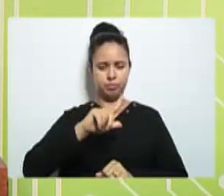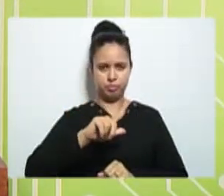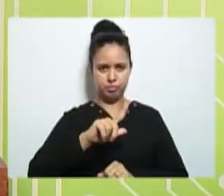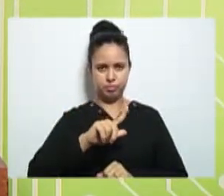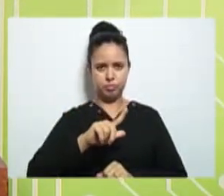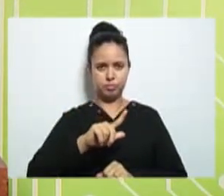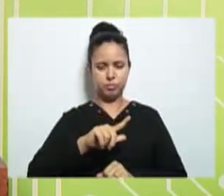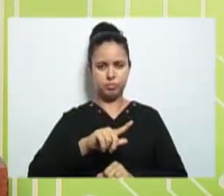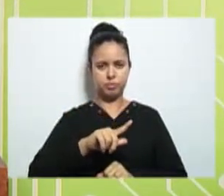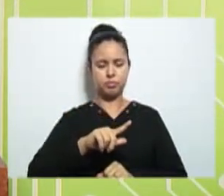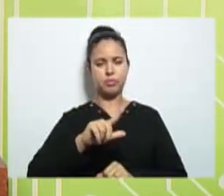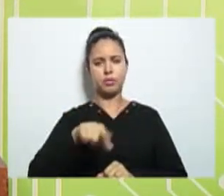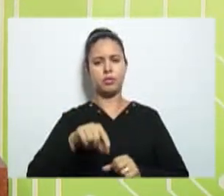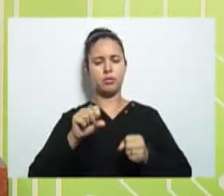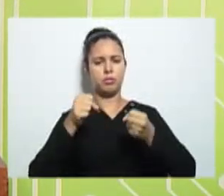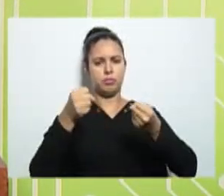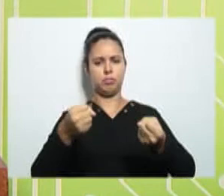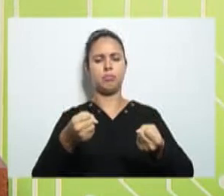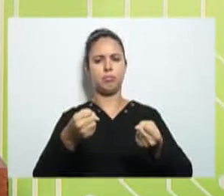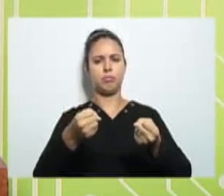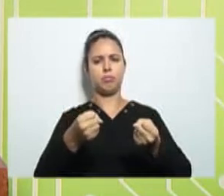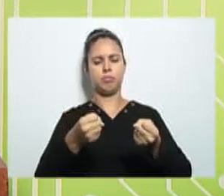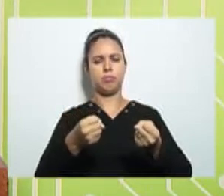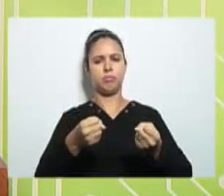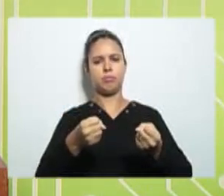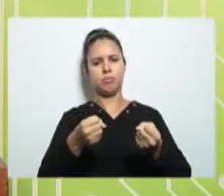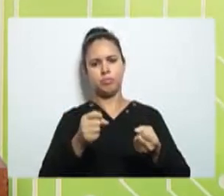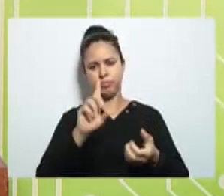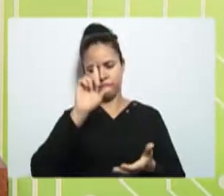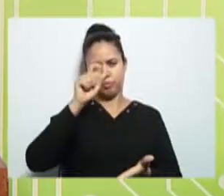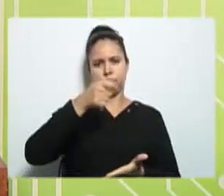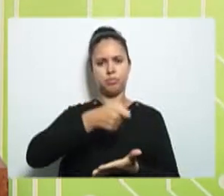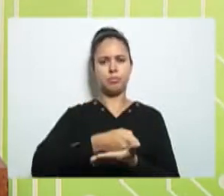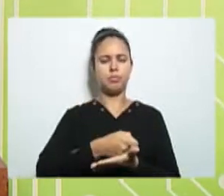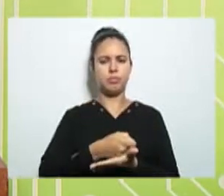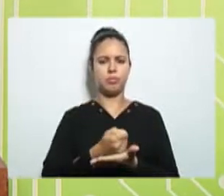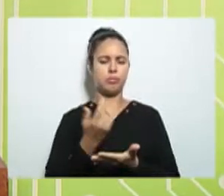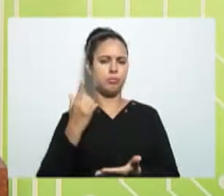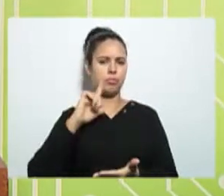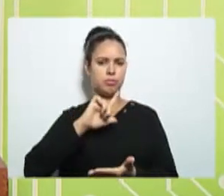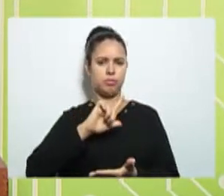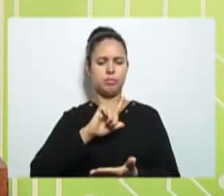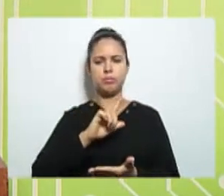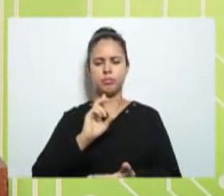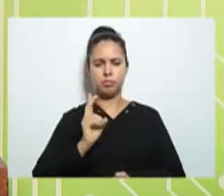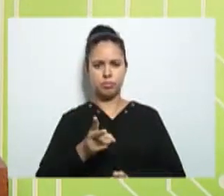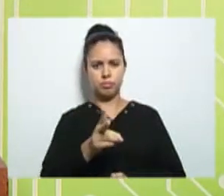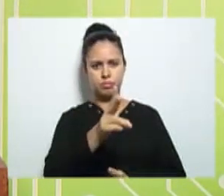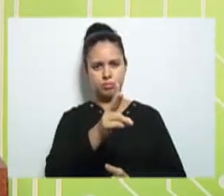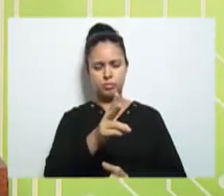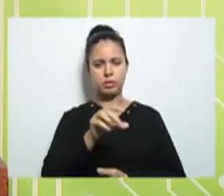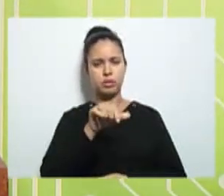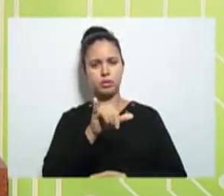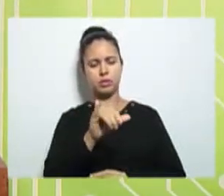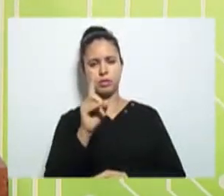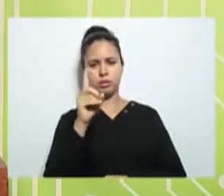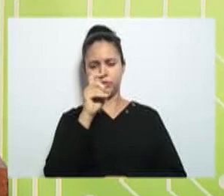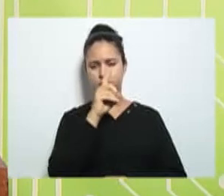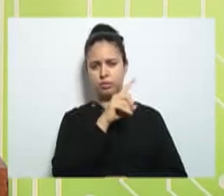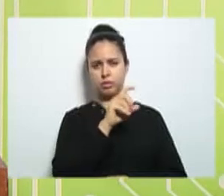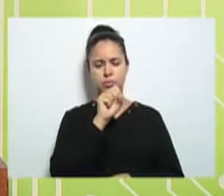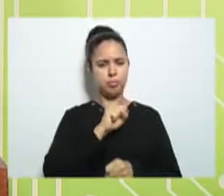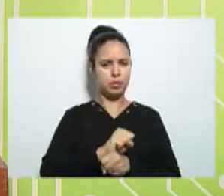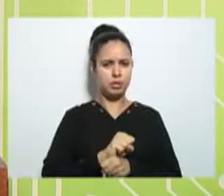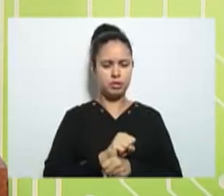fracasso? É a nossa postura, tá? Em relação a essas dificuldades que nós vamos ter. Se chegou a dificuldade, você sentou e